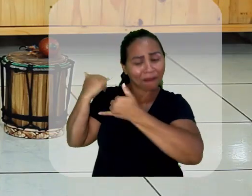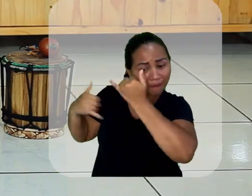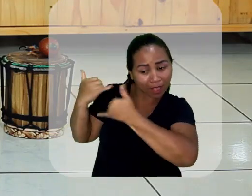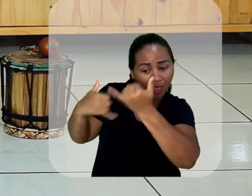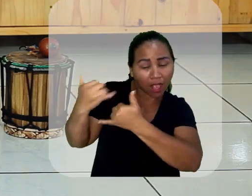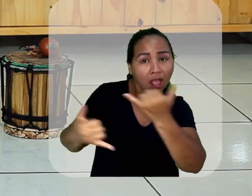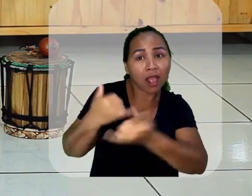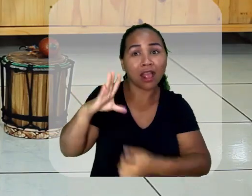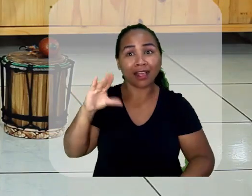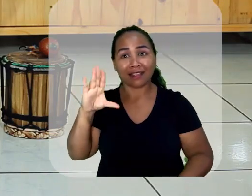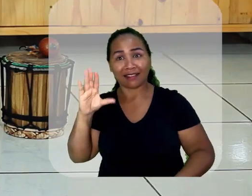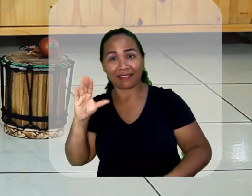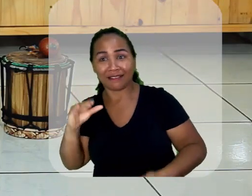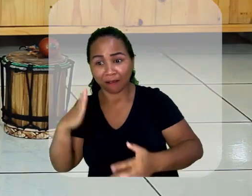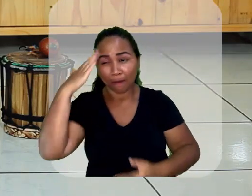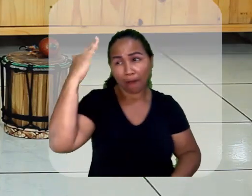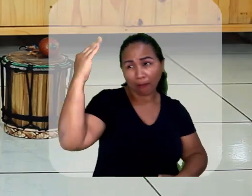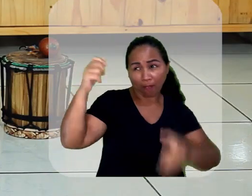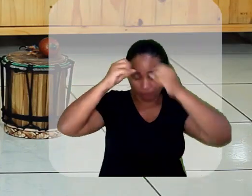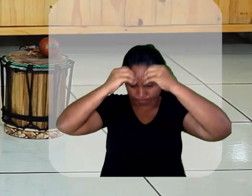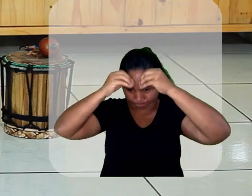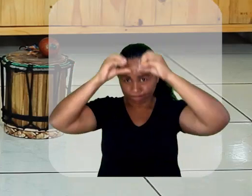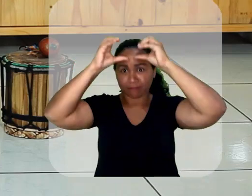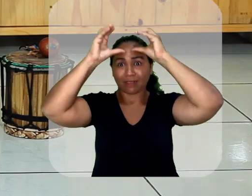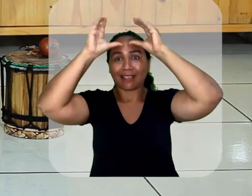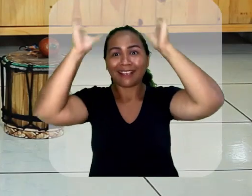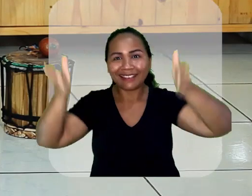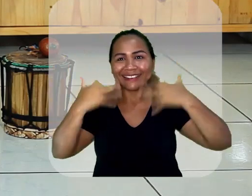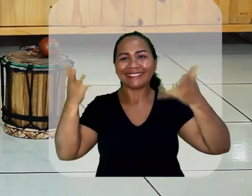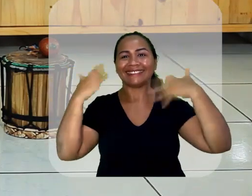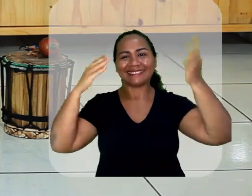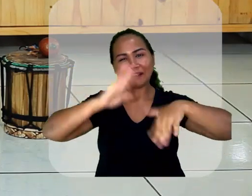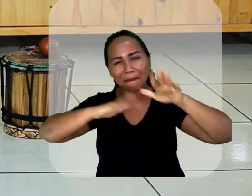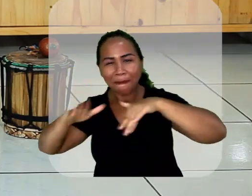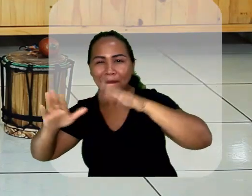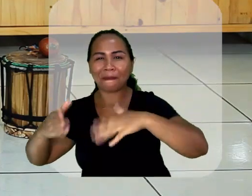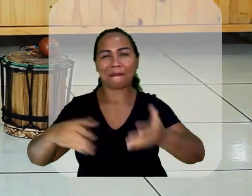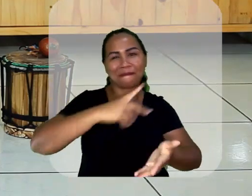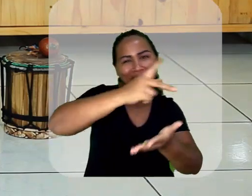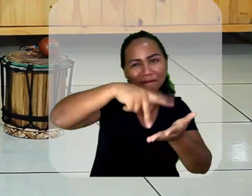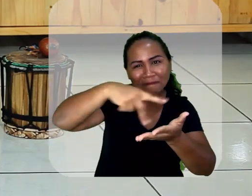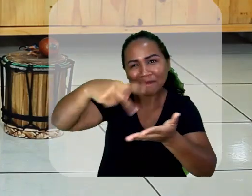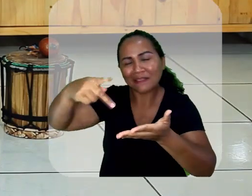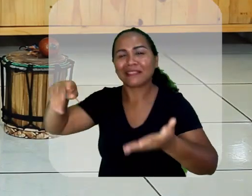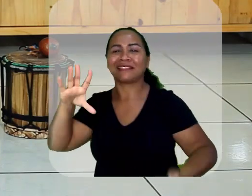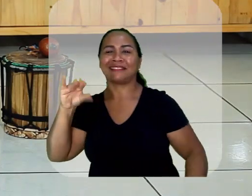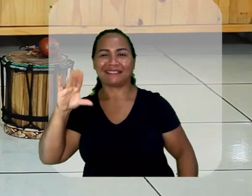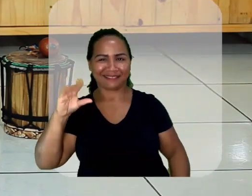da existência, no compasso da ciência, expandido consciência, saltimbanco da alegria, maracá da poesia, tempo